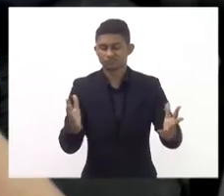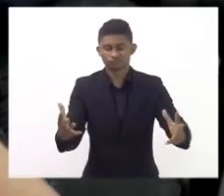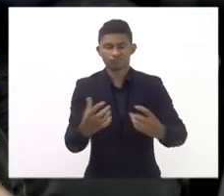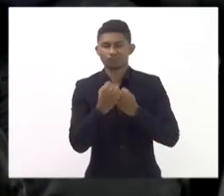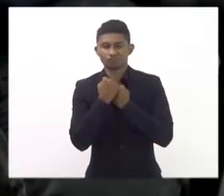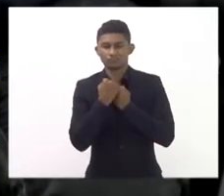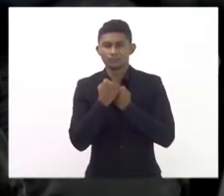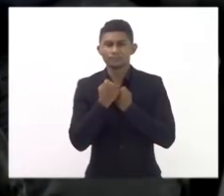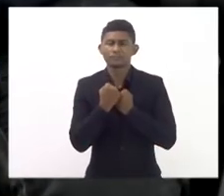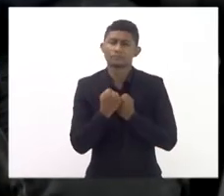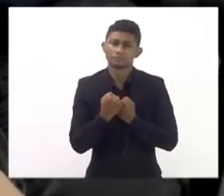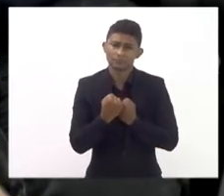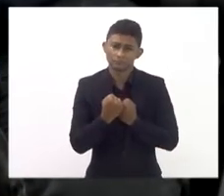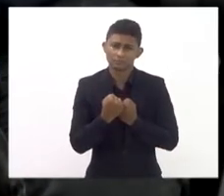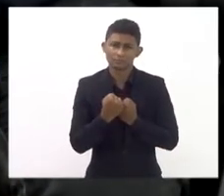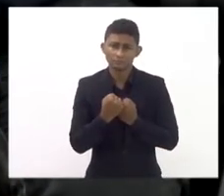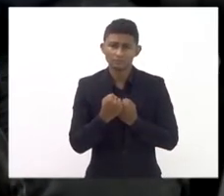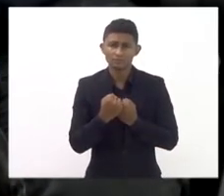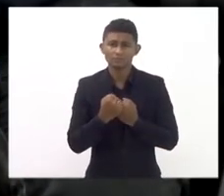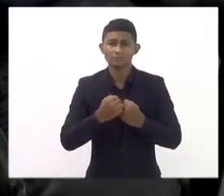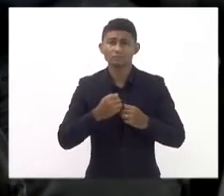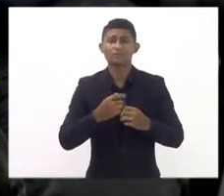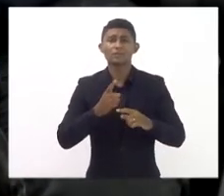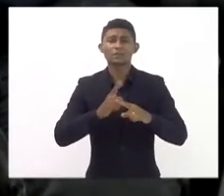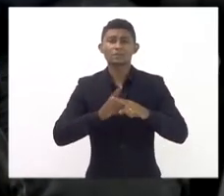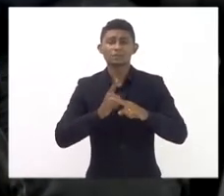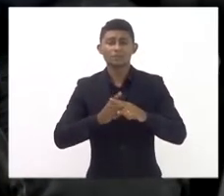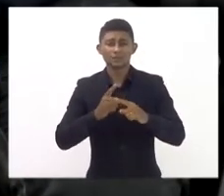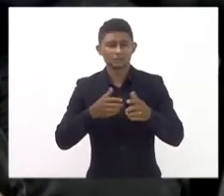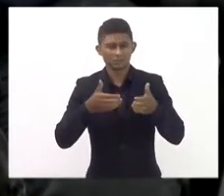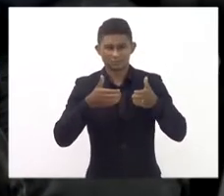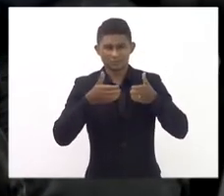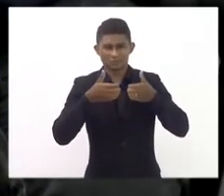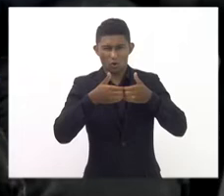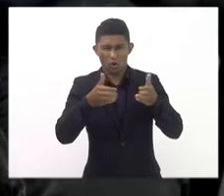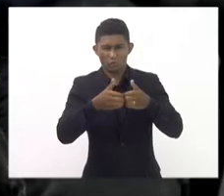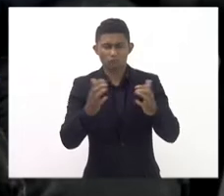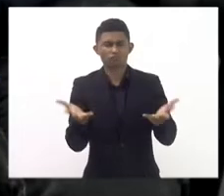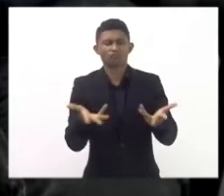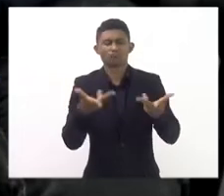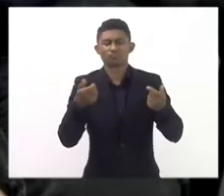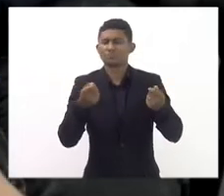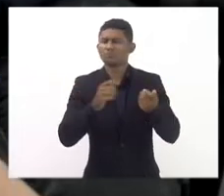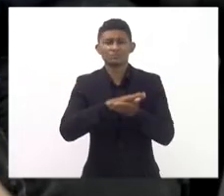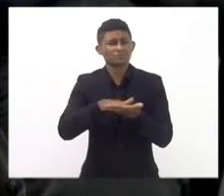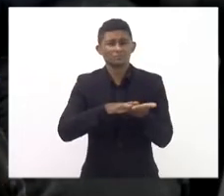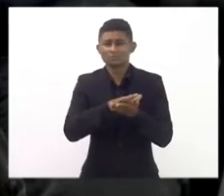ajam contra nós, porque o transporte também não é de boa qualidade. Eu sou morador da Zona Norte,